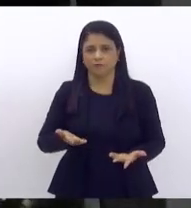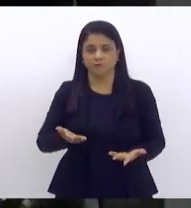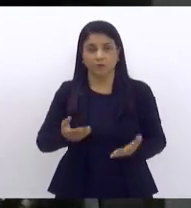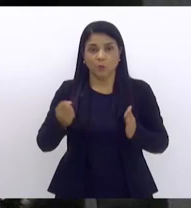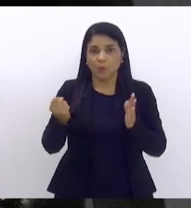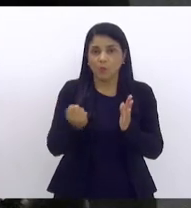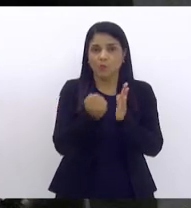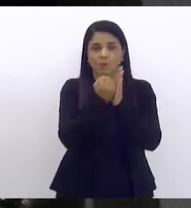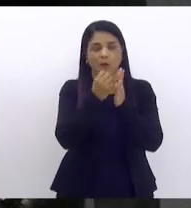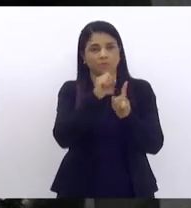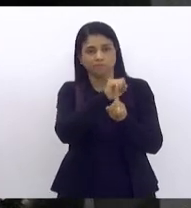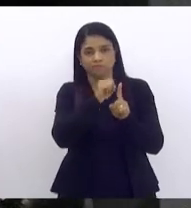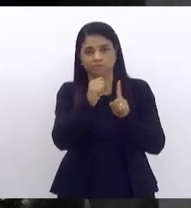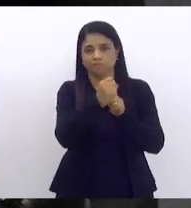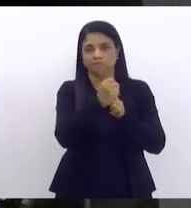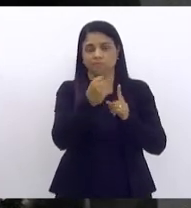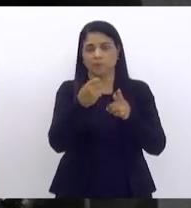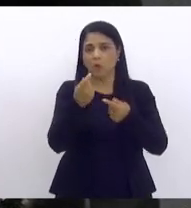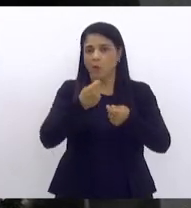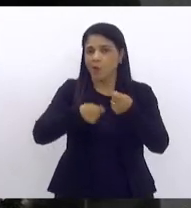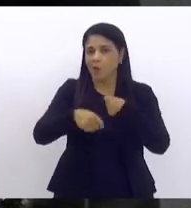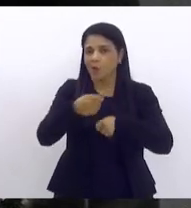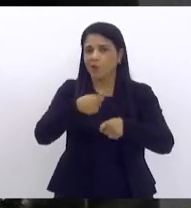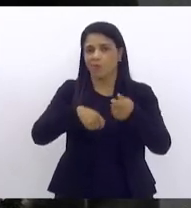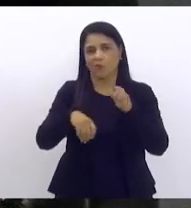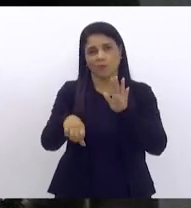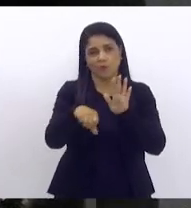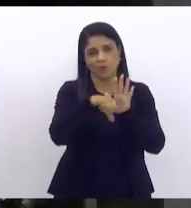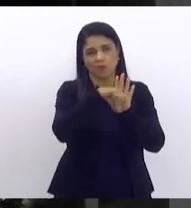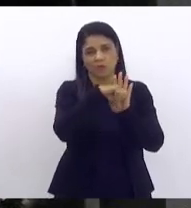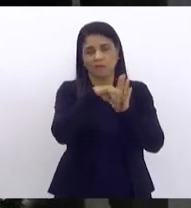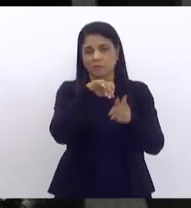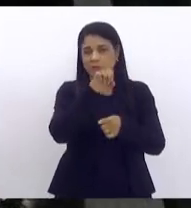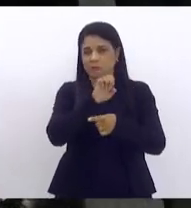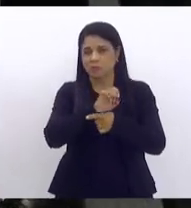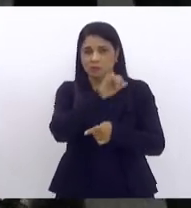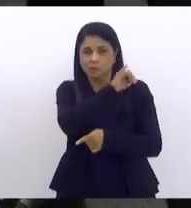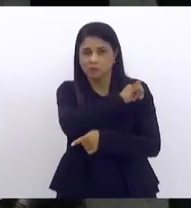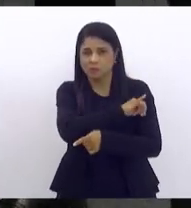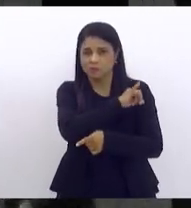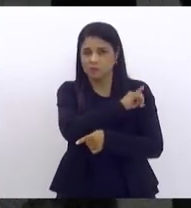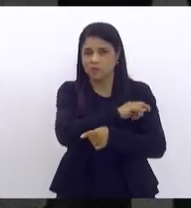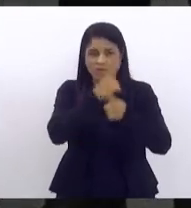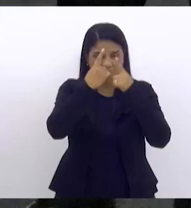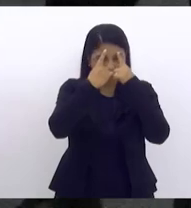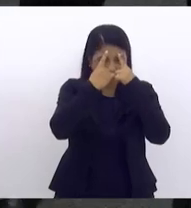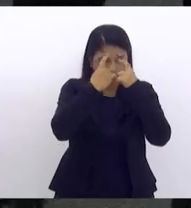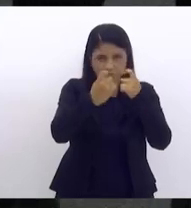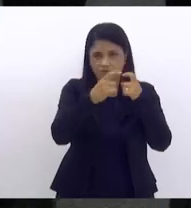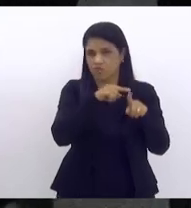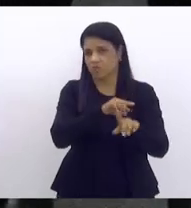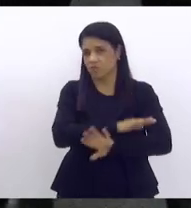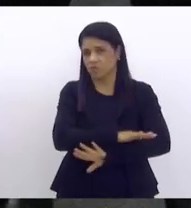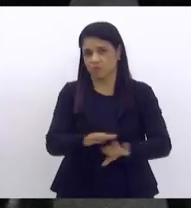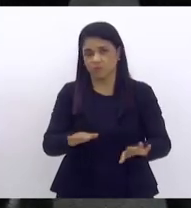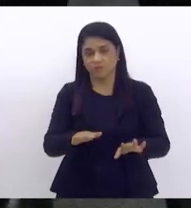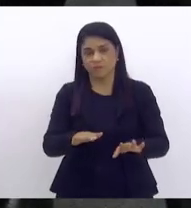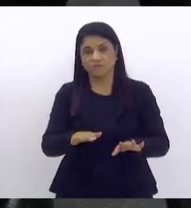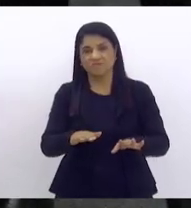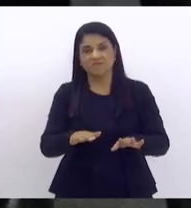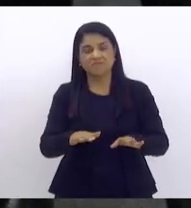e econômico desse crime que impera no Rio de Janeiro é violento. Não é